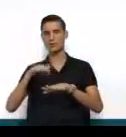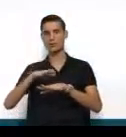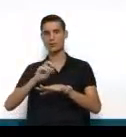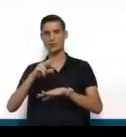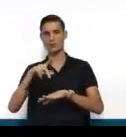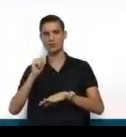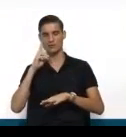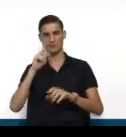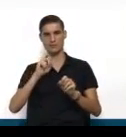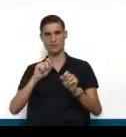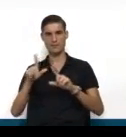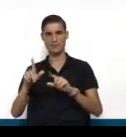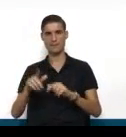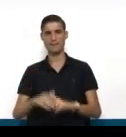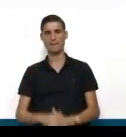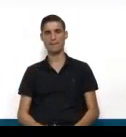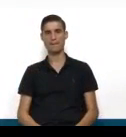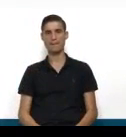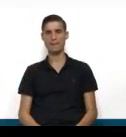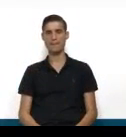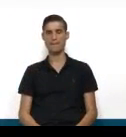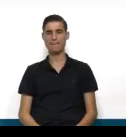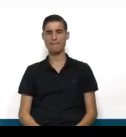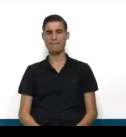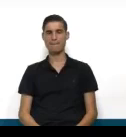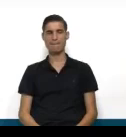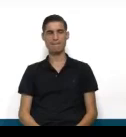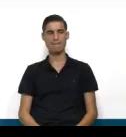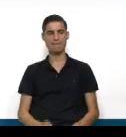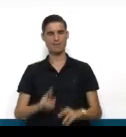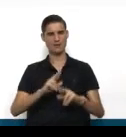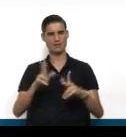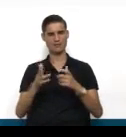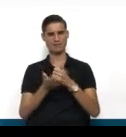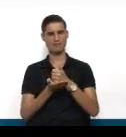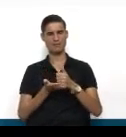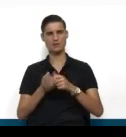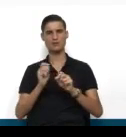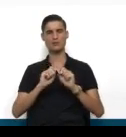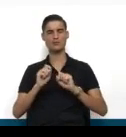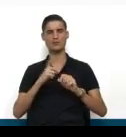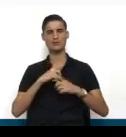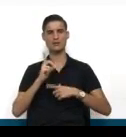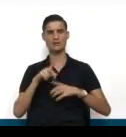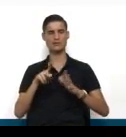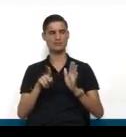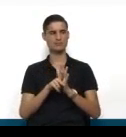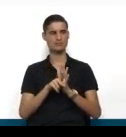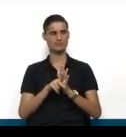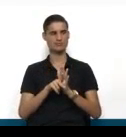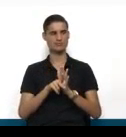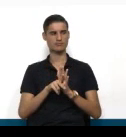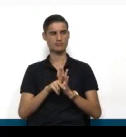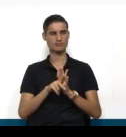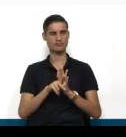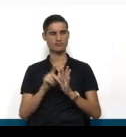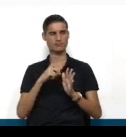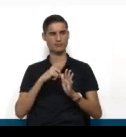quadro. Então, qual que é a diferença básica entre a equação da onda e a equação